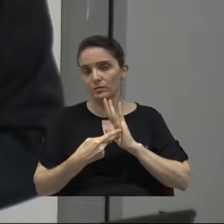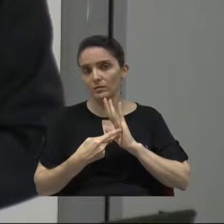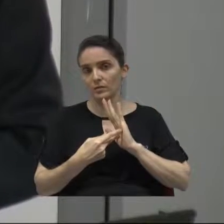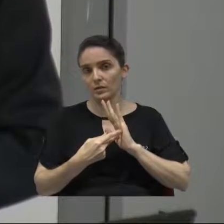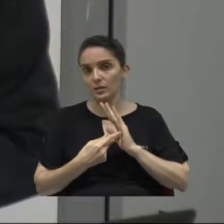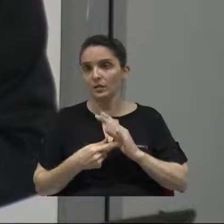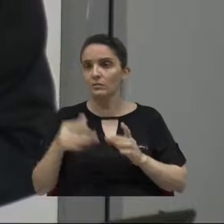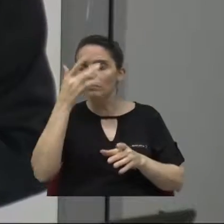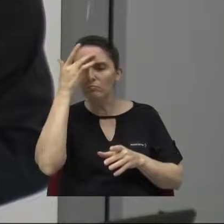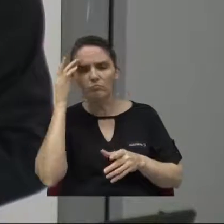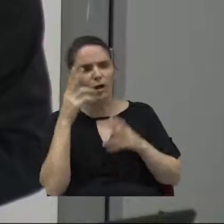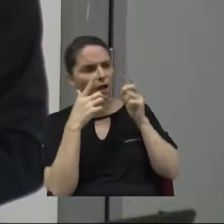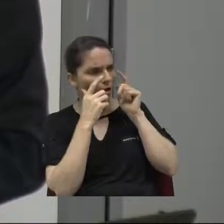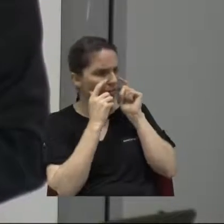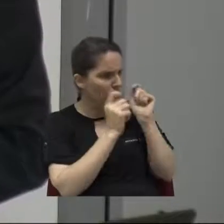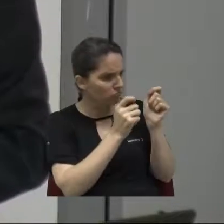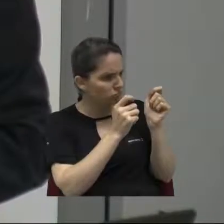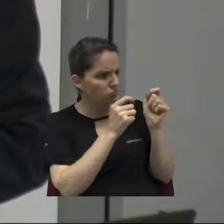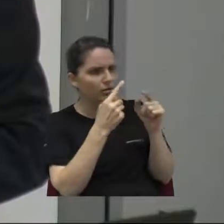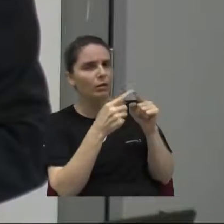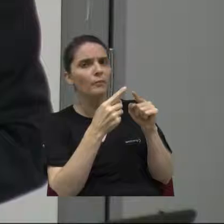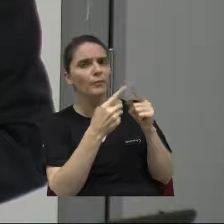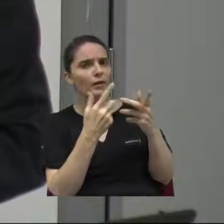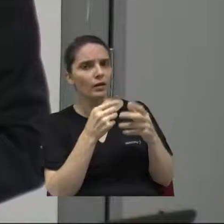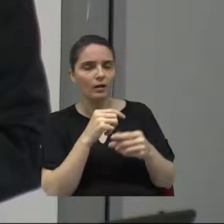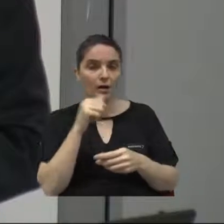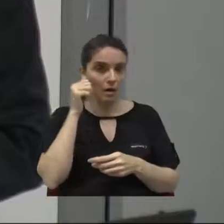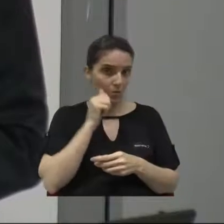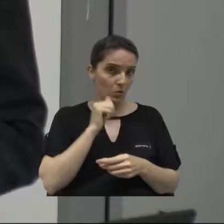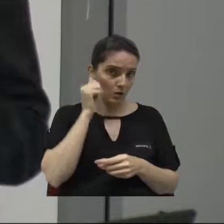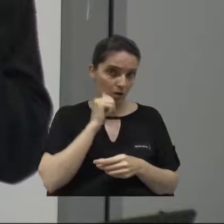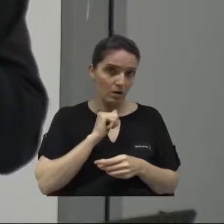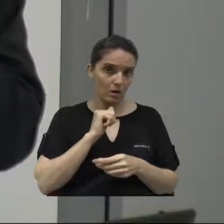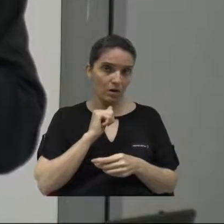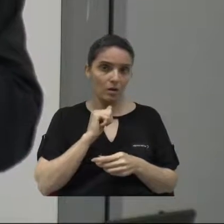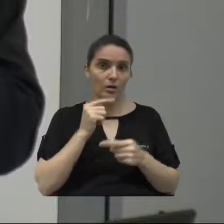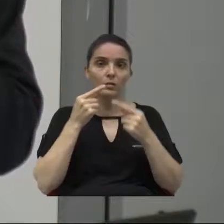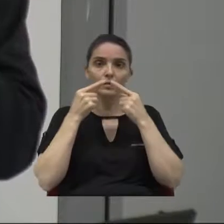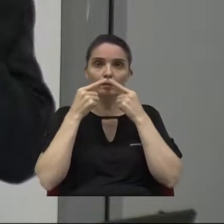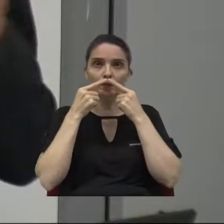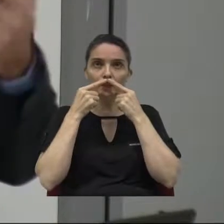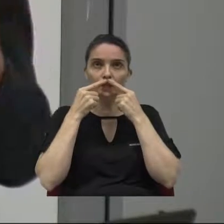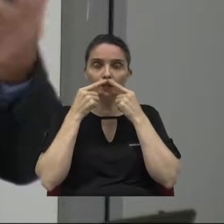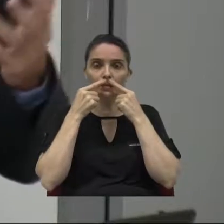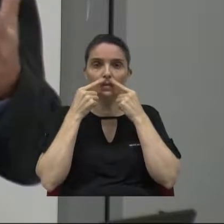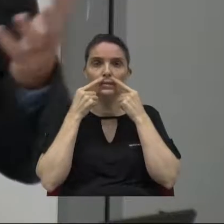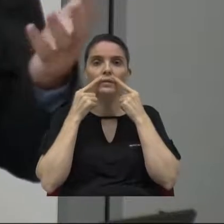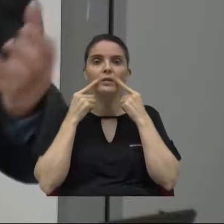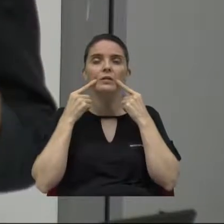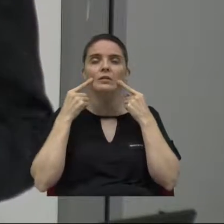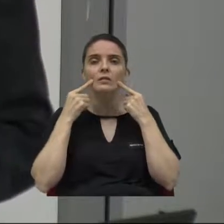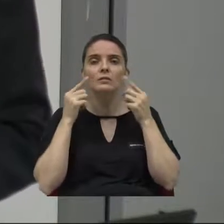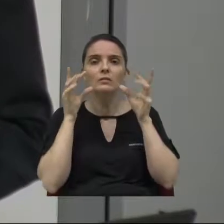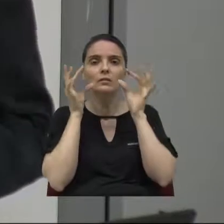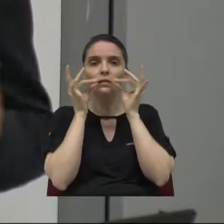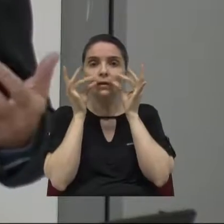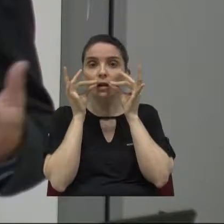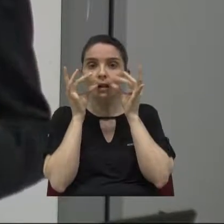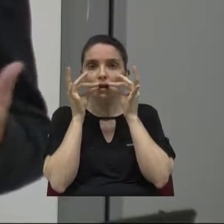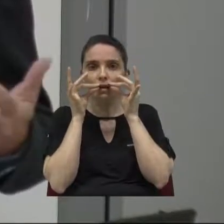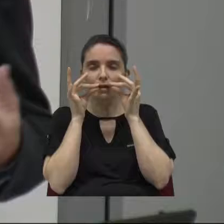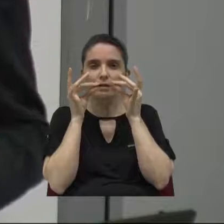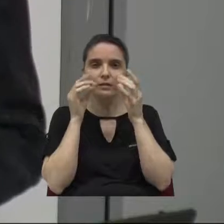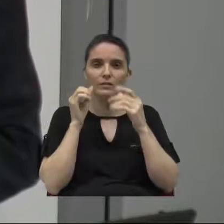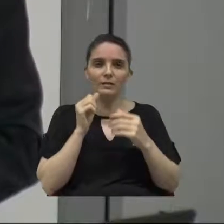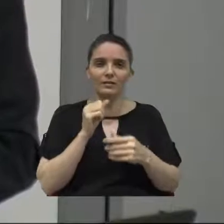chamar a atenção da população. As mulheres, doutora Mayra, elas usam bigodes, né, postiço em alguns países, e a cor